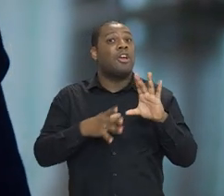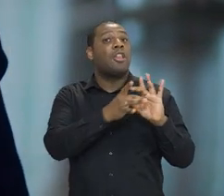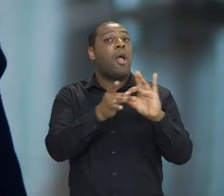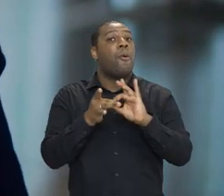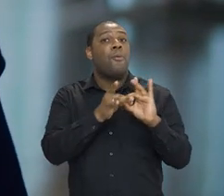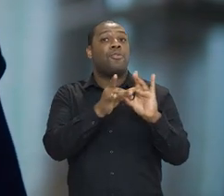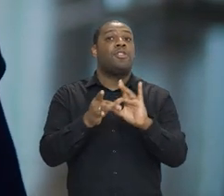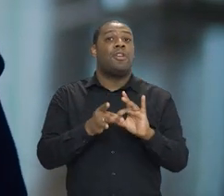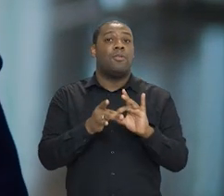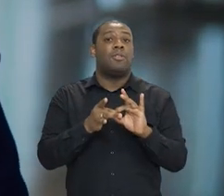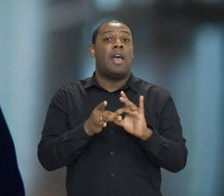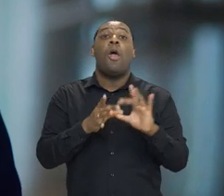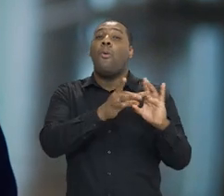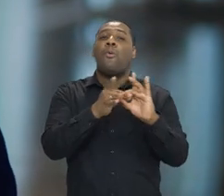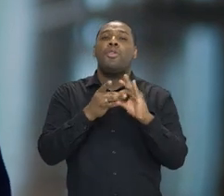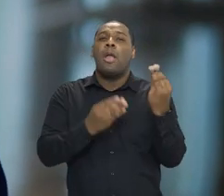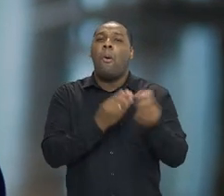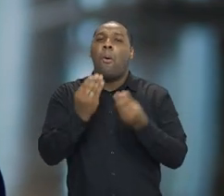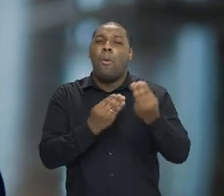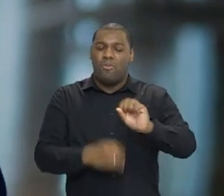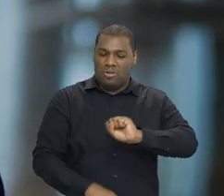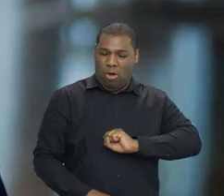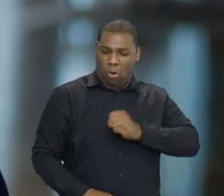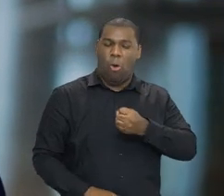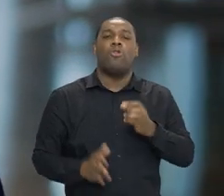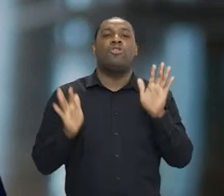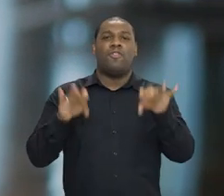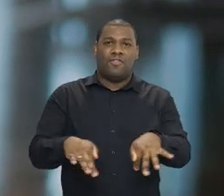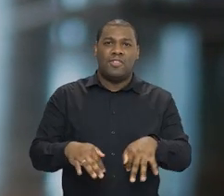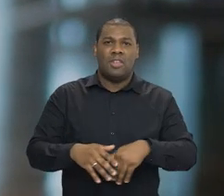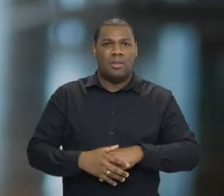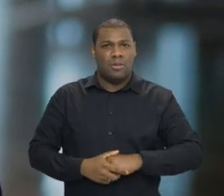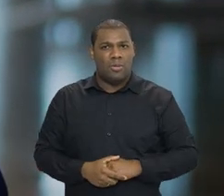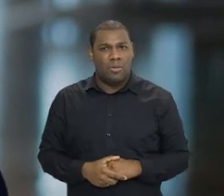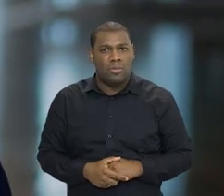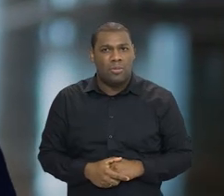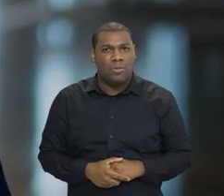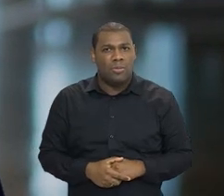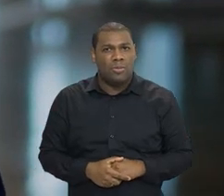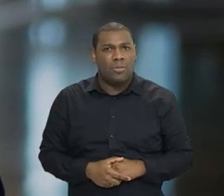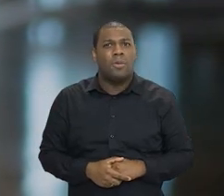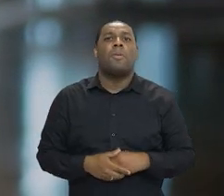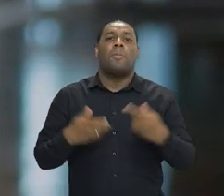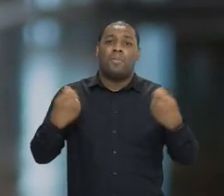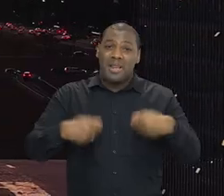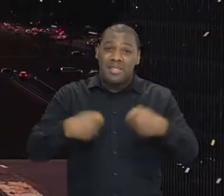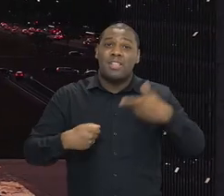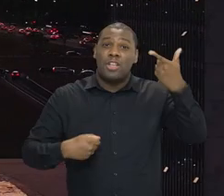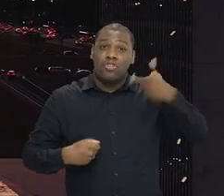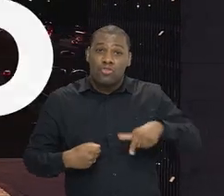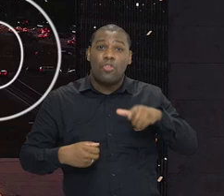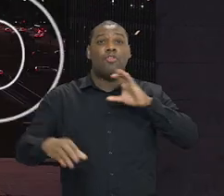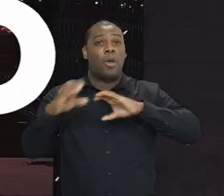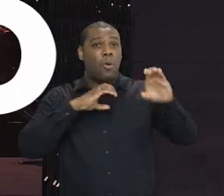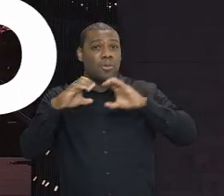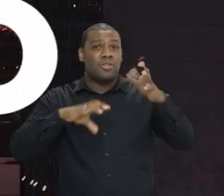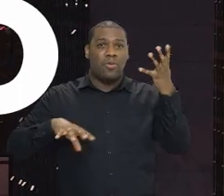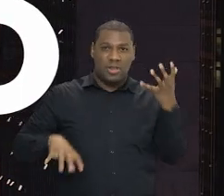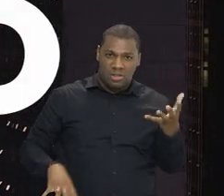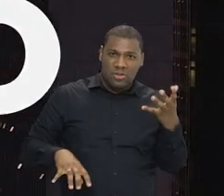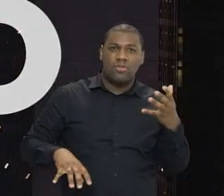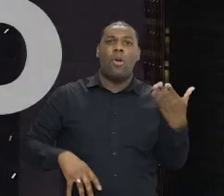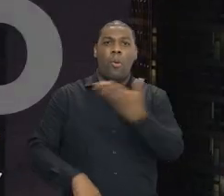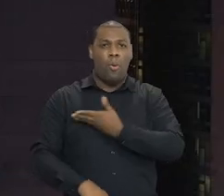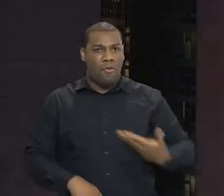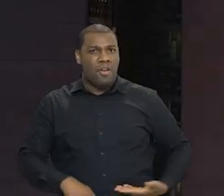união. E união só se faz sem ódio. O entendimento voltou a ser a palavra de ordem. Investimos no diálogo com o